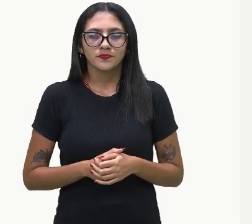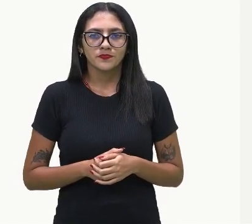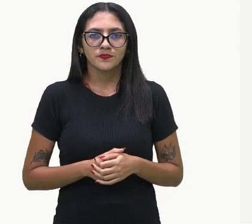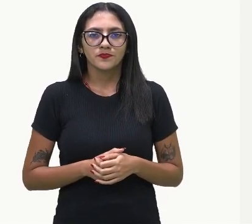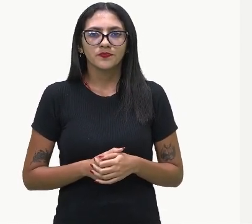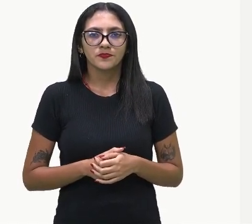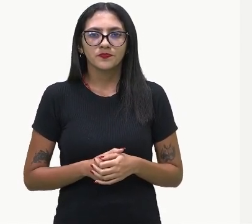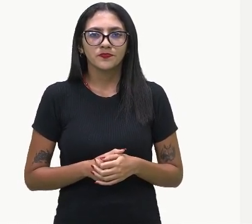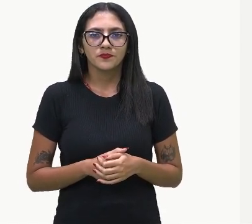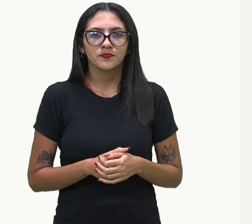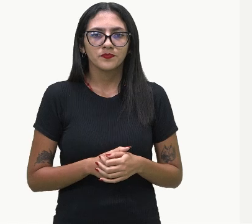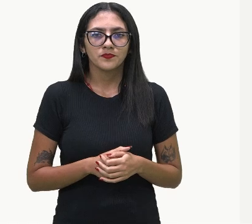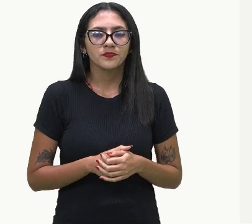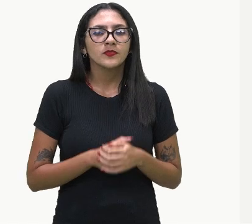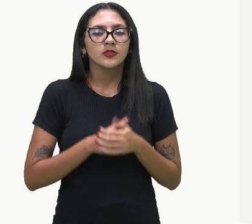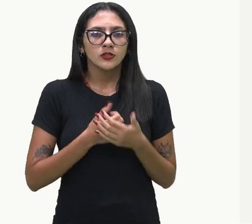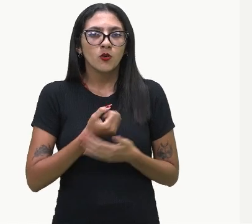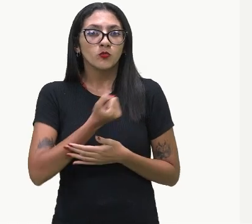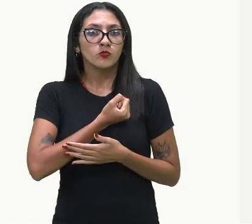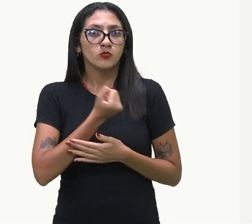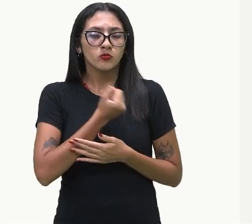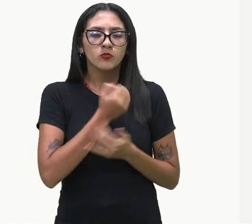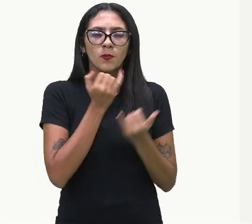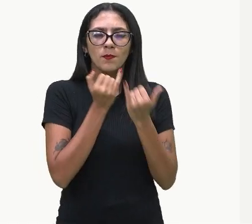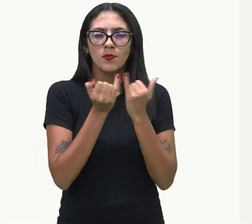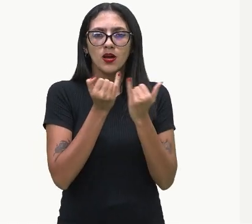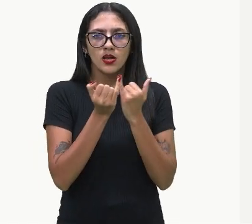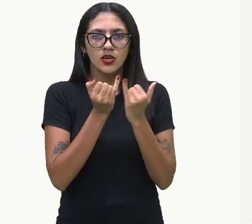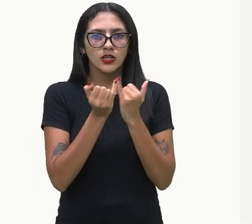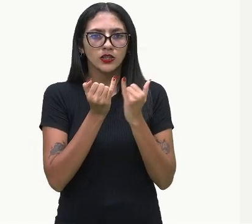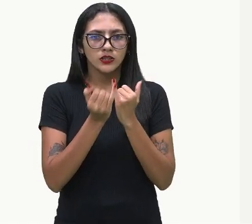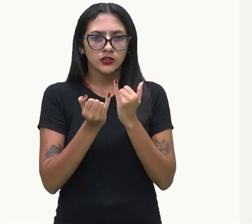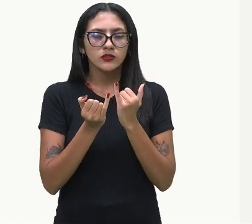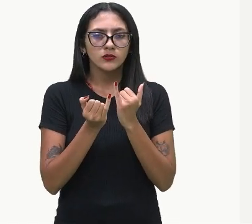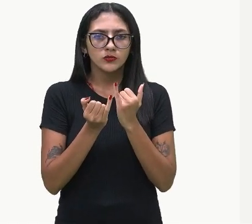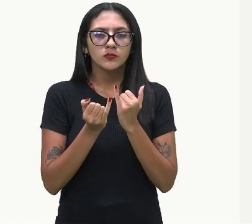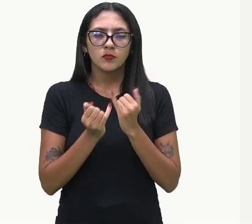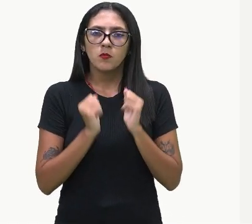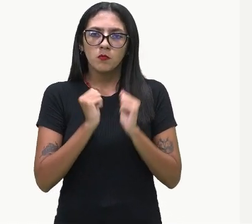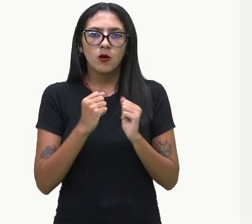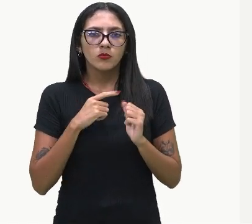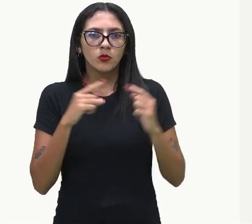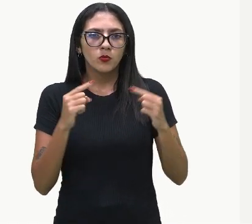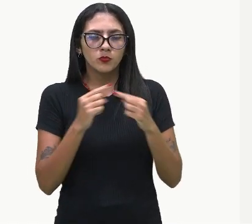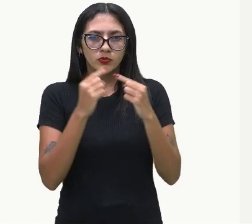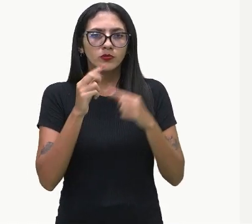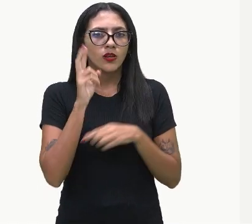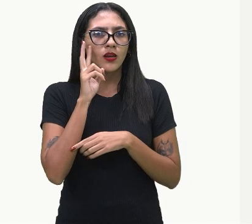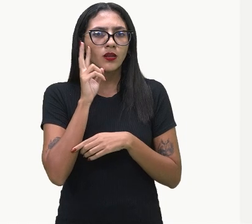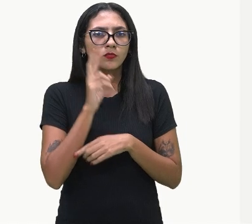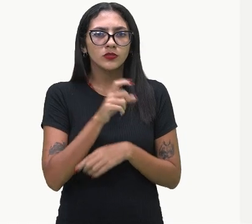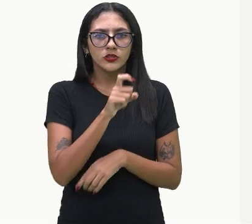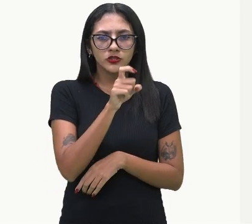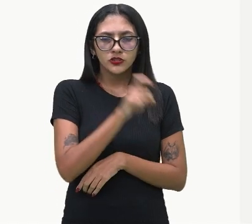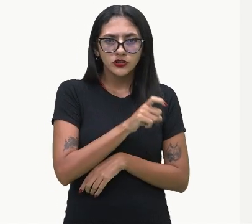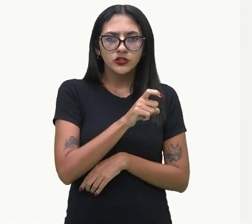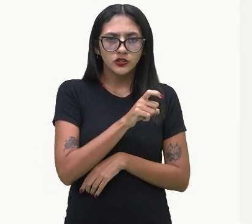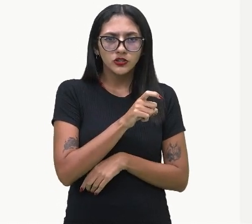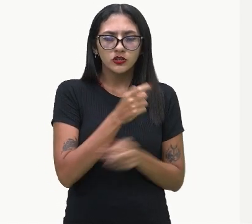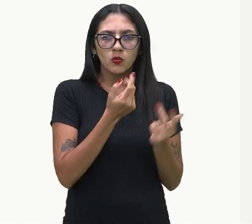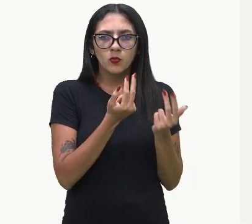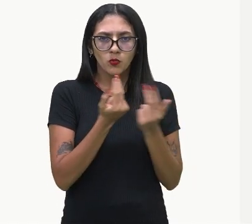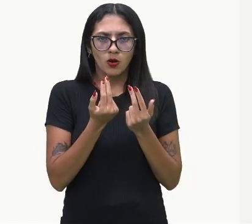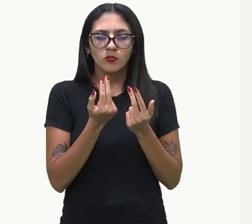Então, aqueles termos que são semelhantes, nós podemos fazer a conta entre eles. Semelhantes é quando tem a mesma letra